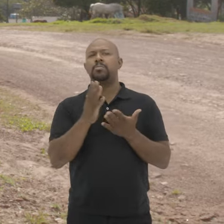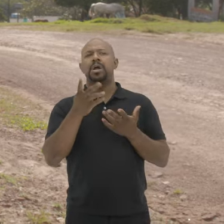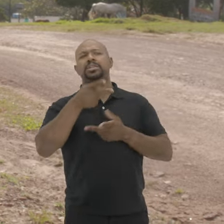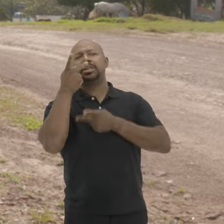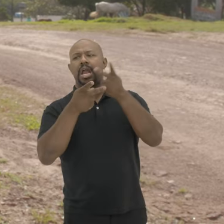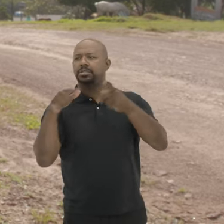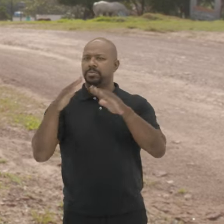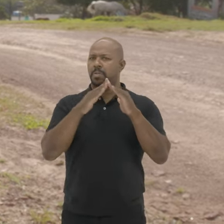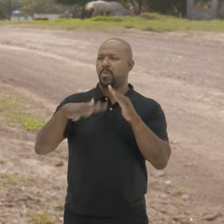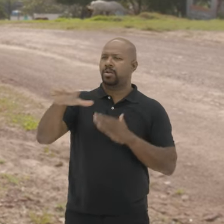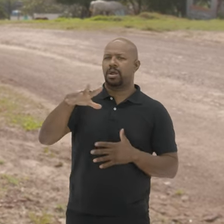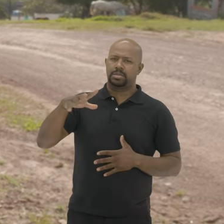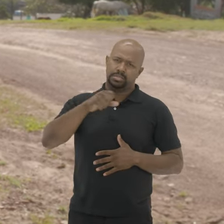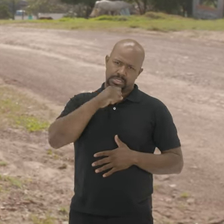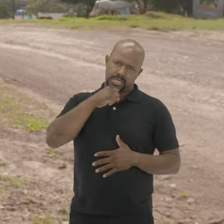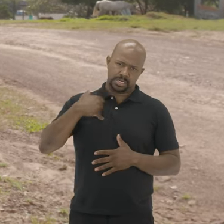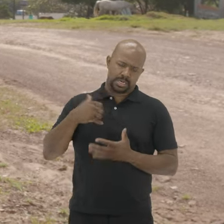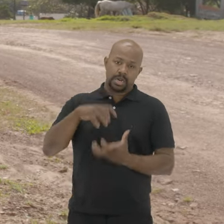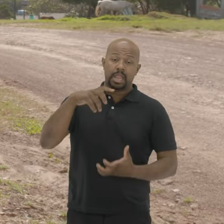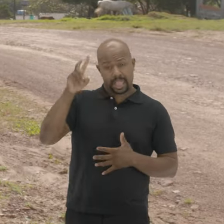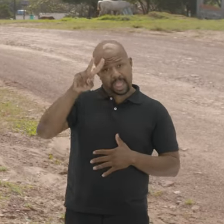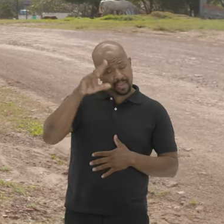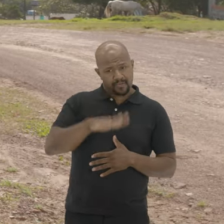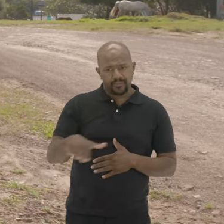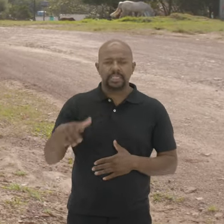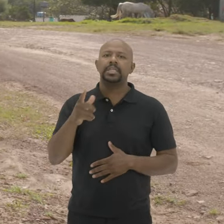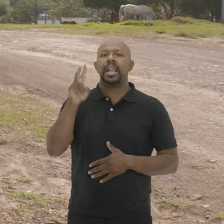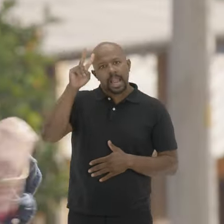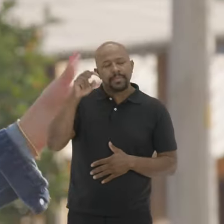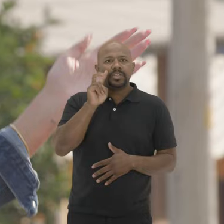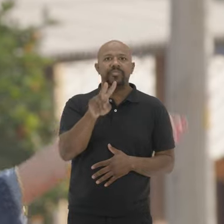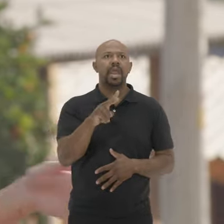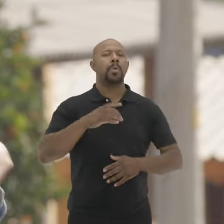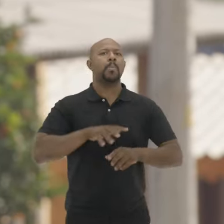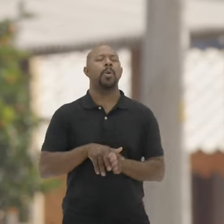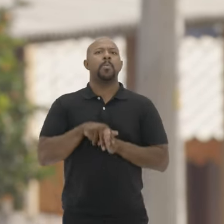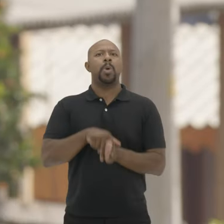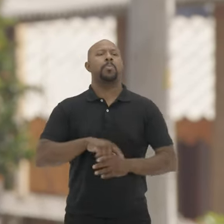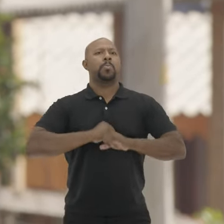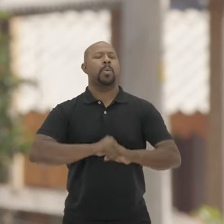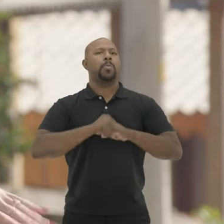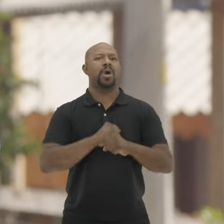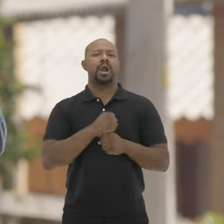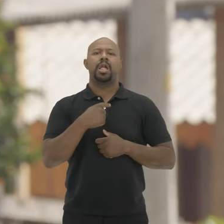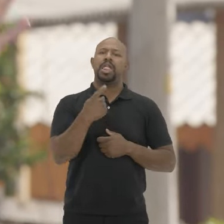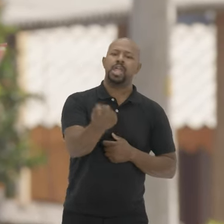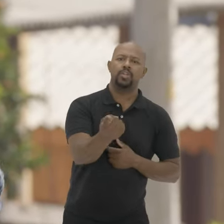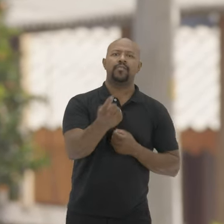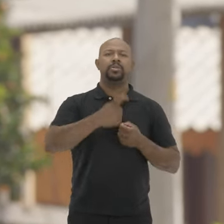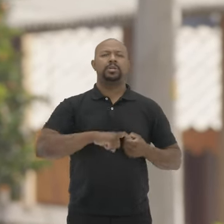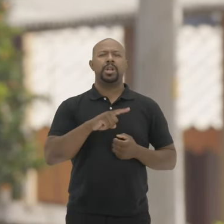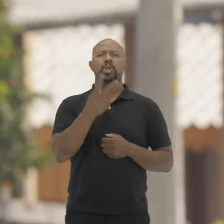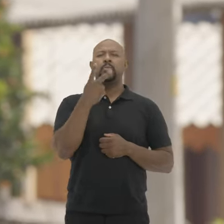mais velhos de que na infância eles recordam das tropas passarem por aqui Indo ou voltando da Fronteira duas